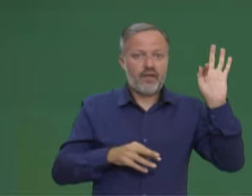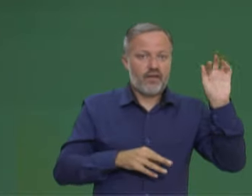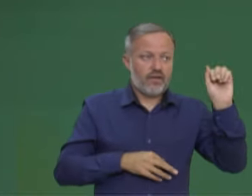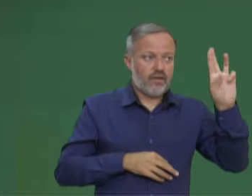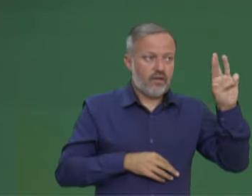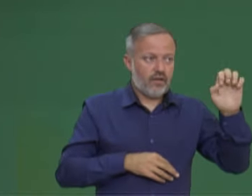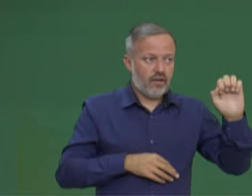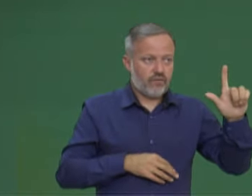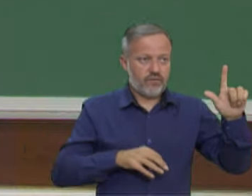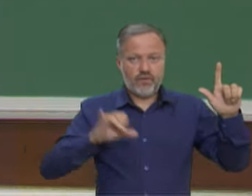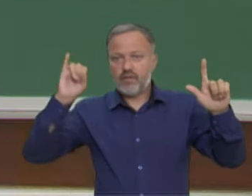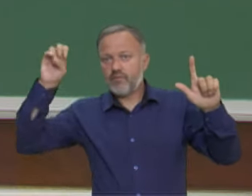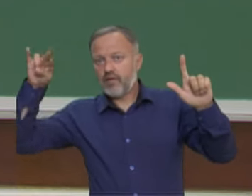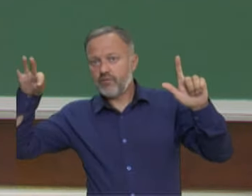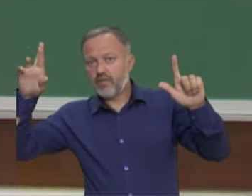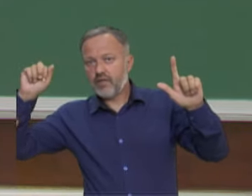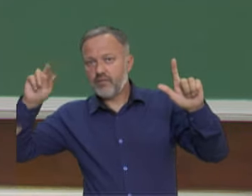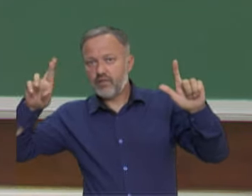situação, certo?